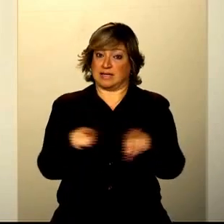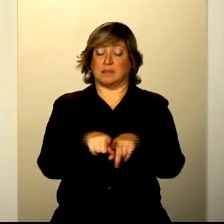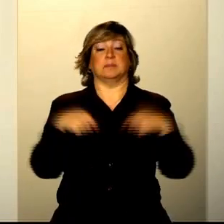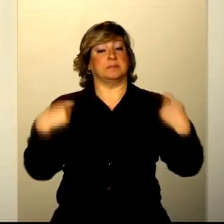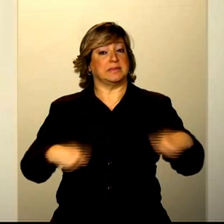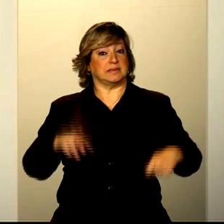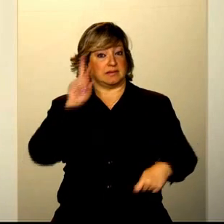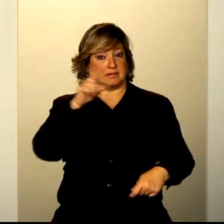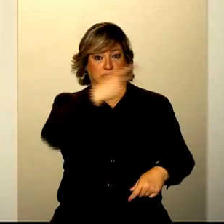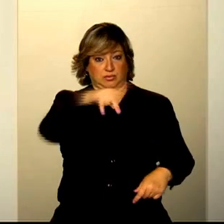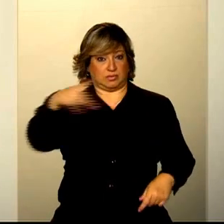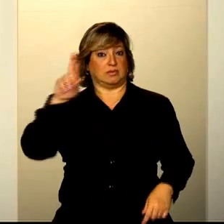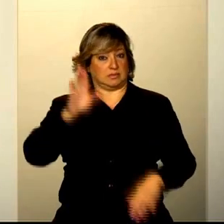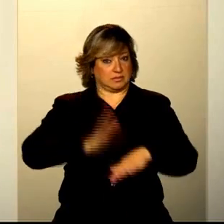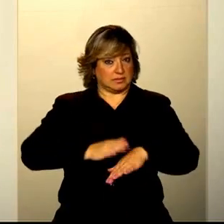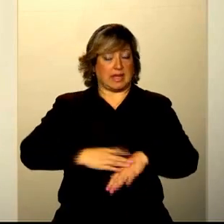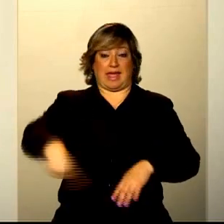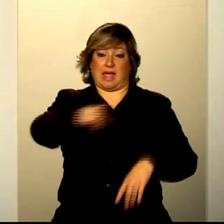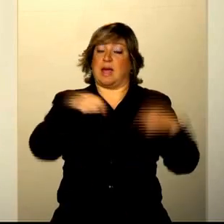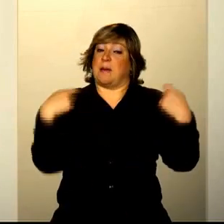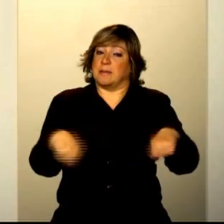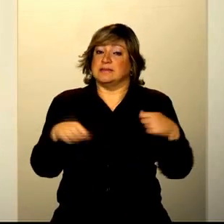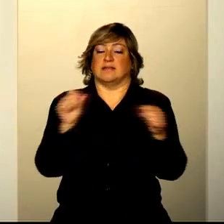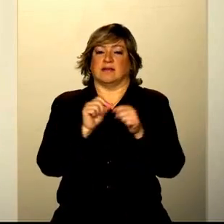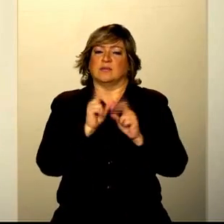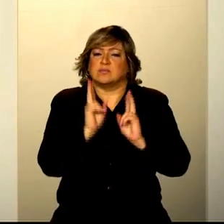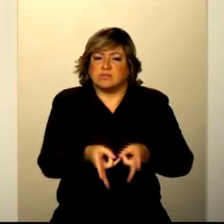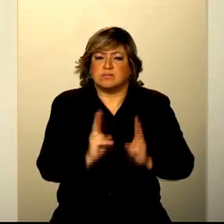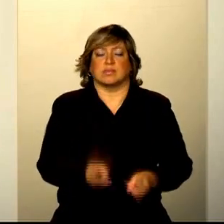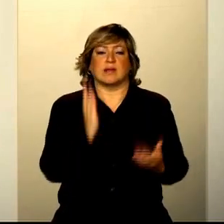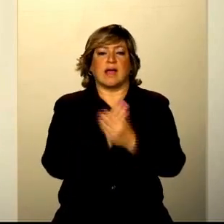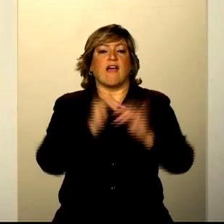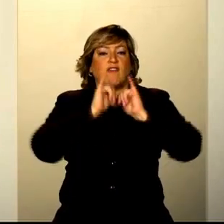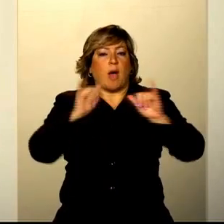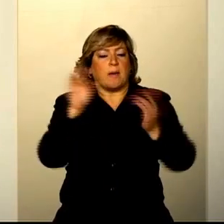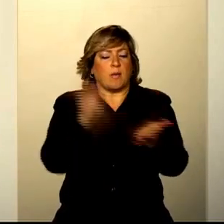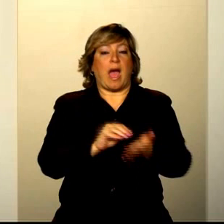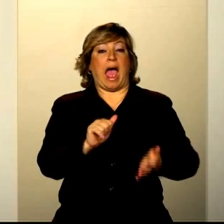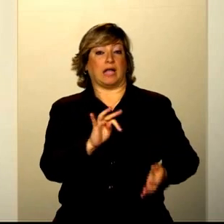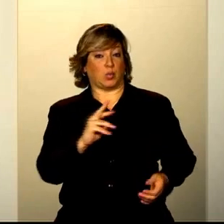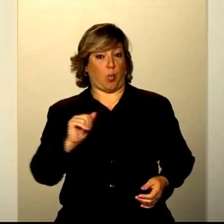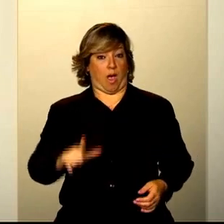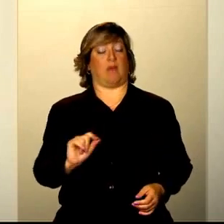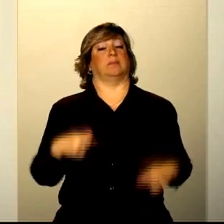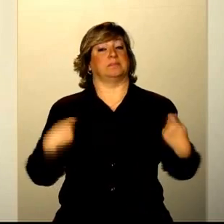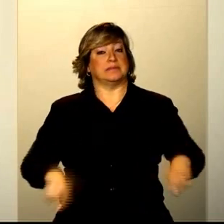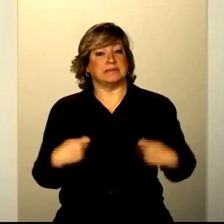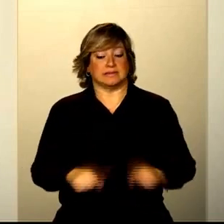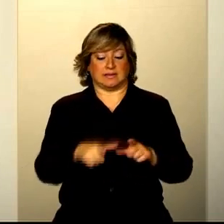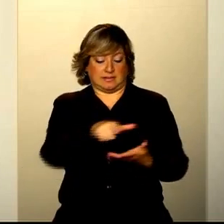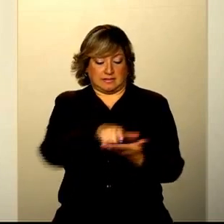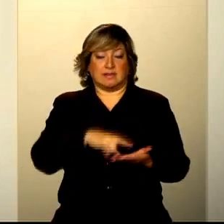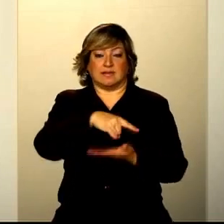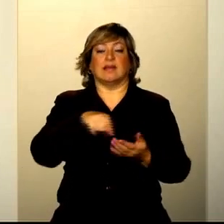precisam fazer a sua parte elas precisam manter o cadastro atualizado manter o cartão